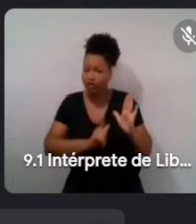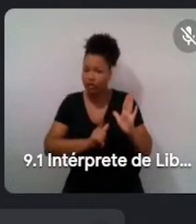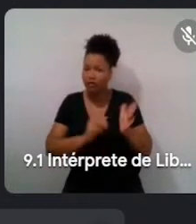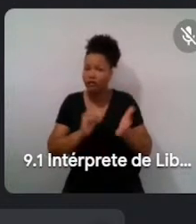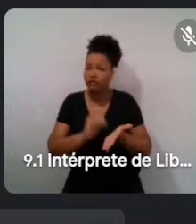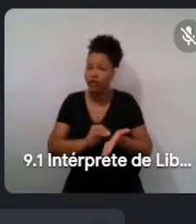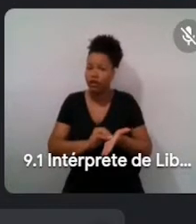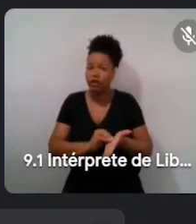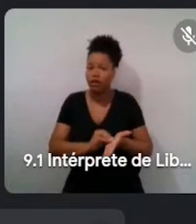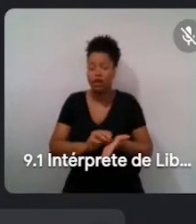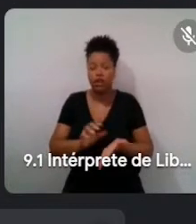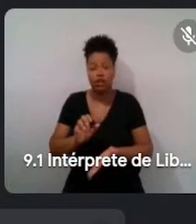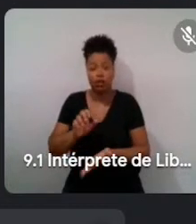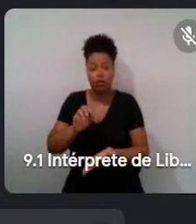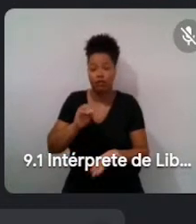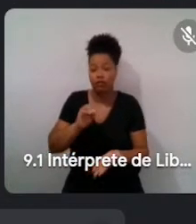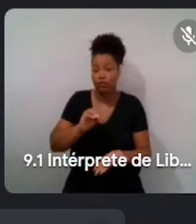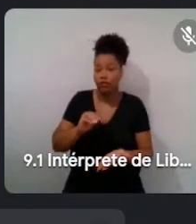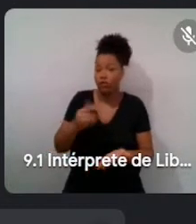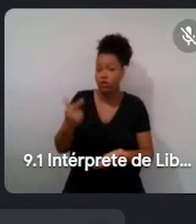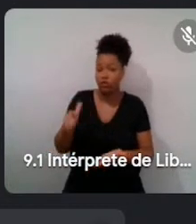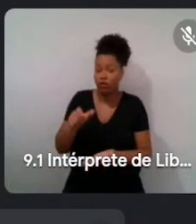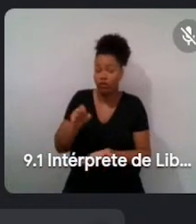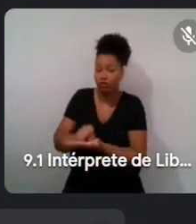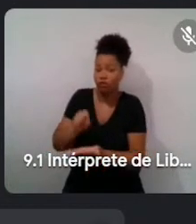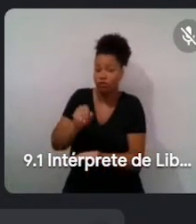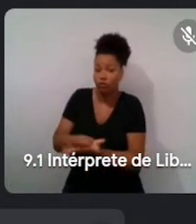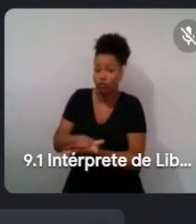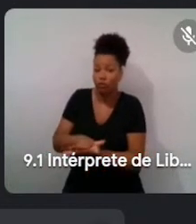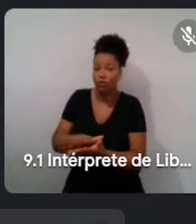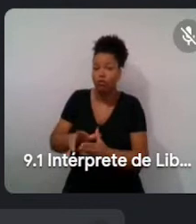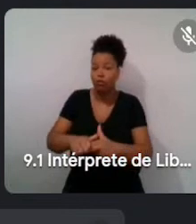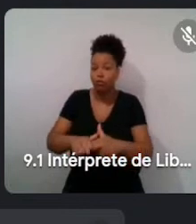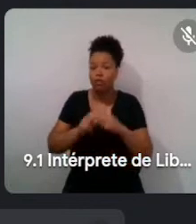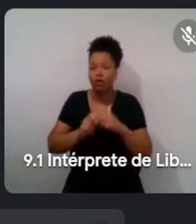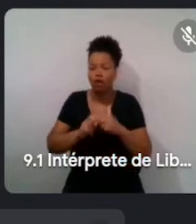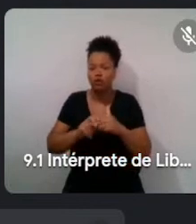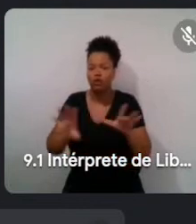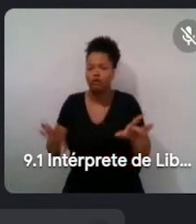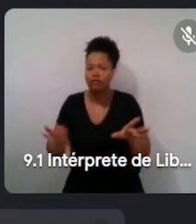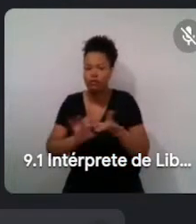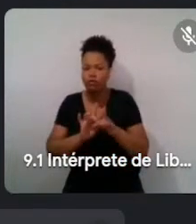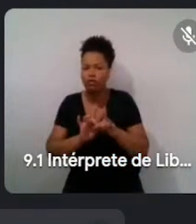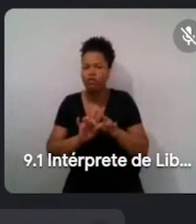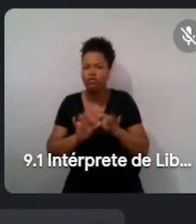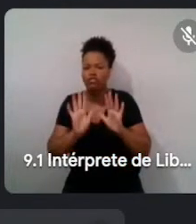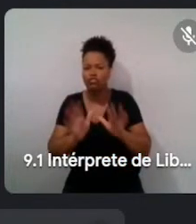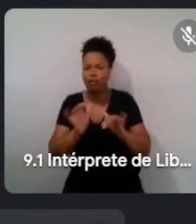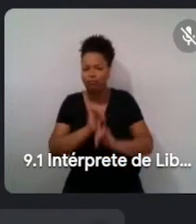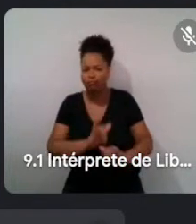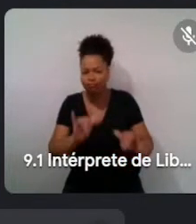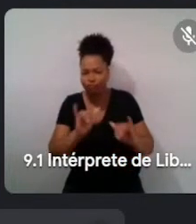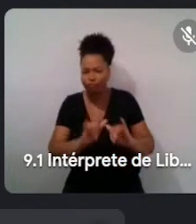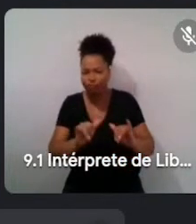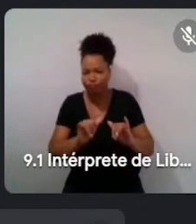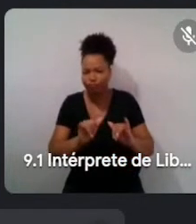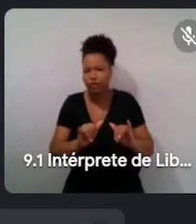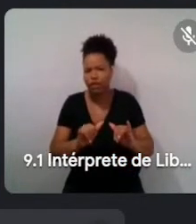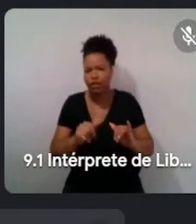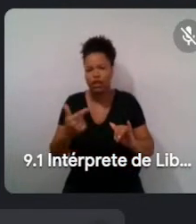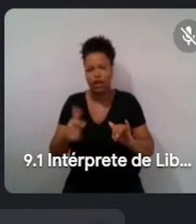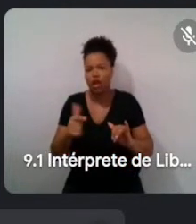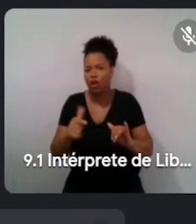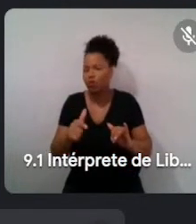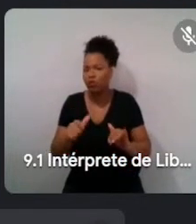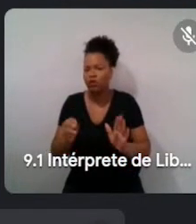aplicar multa, porque, na verdade, em relação à veiculação, e já, né, mesmo sem colocar na sentença, até